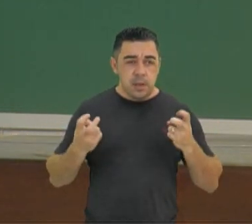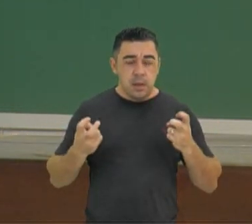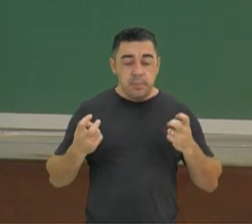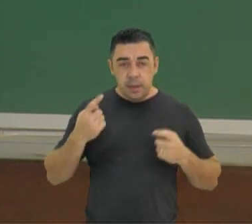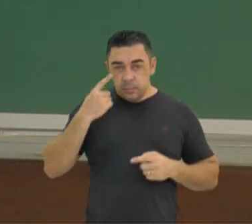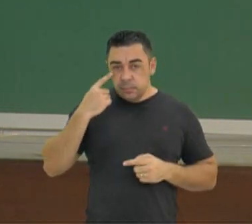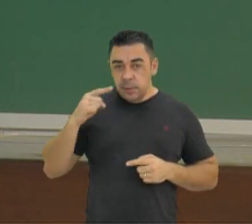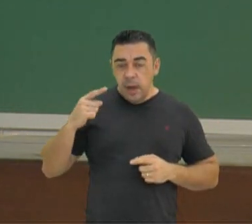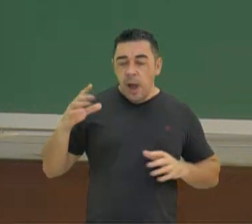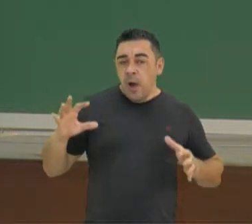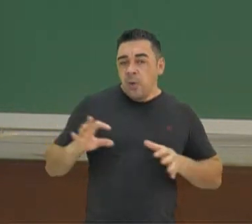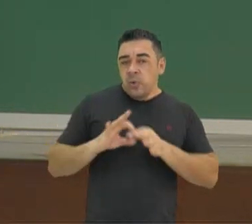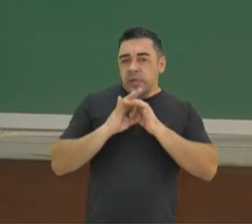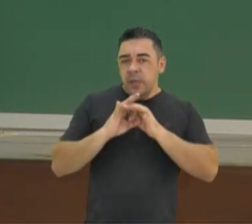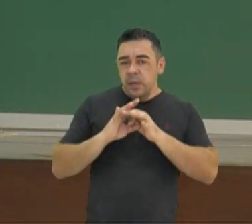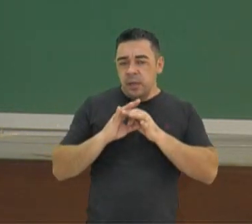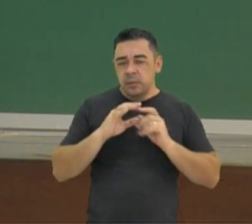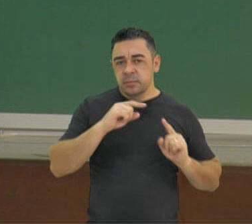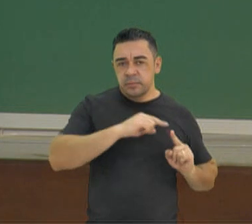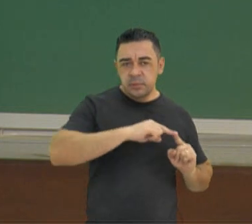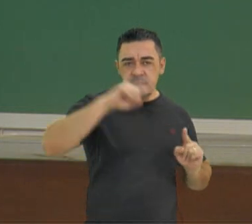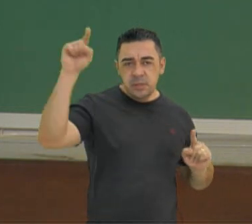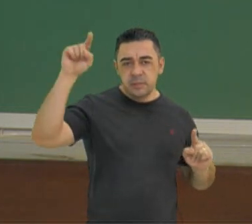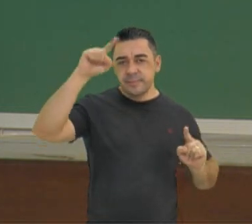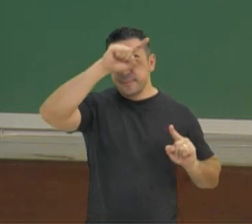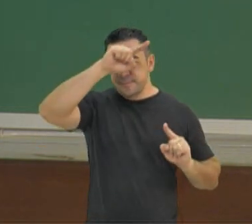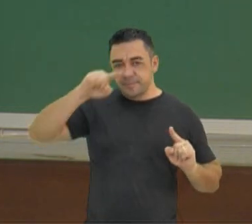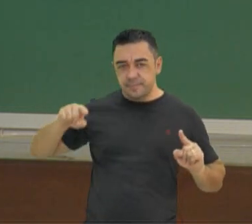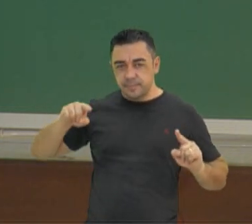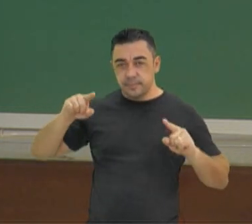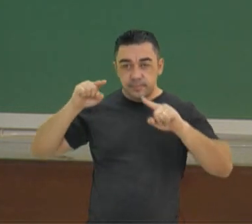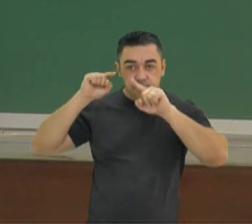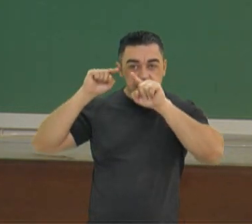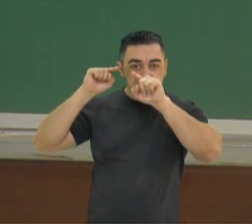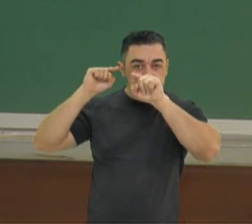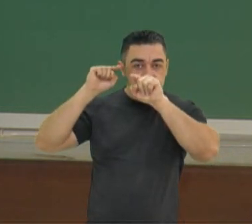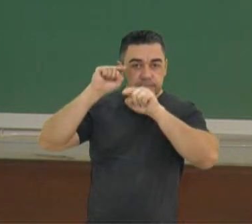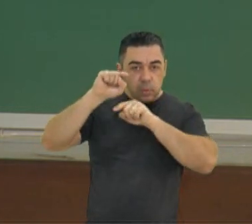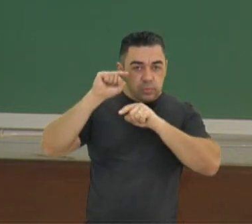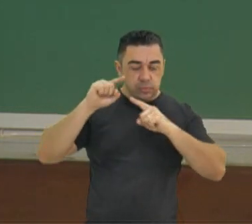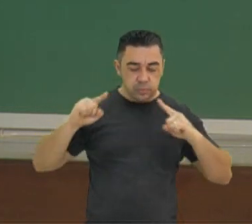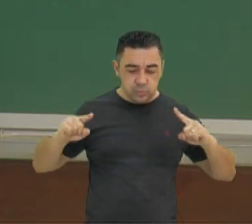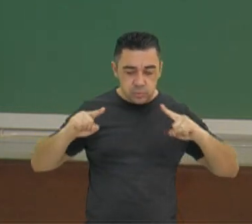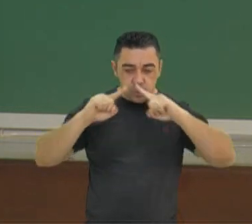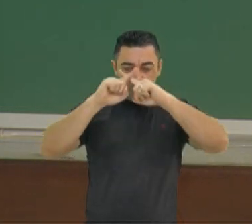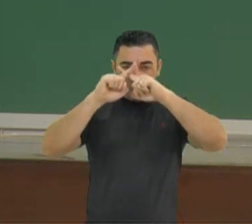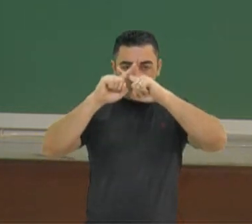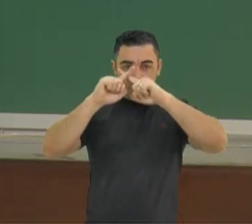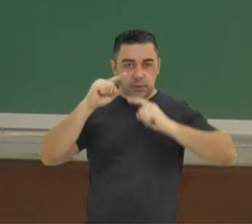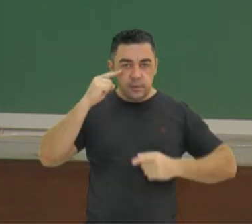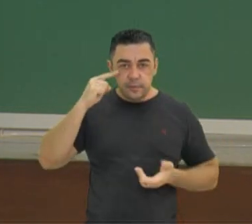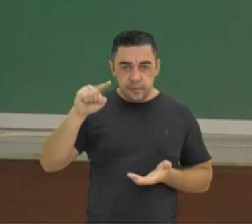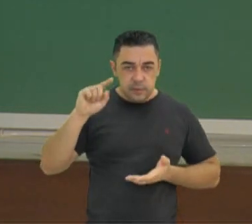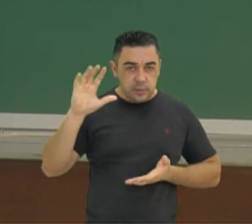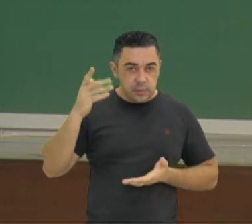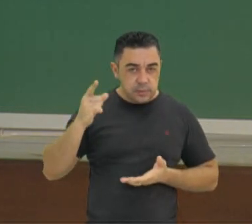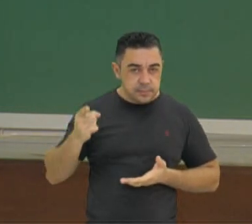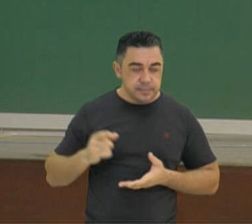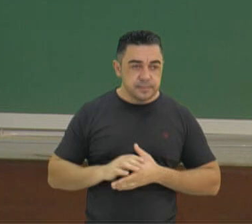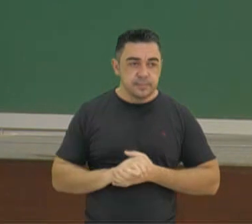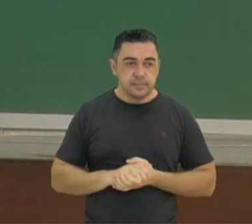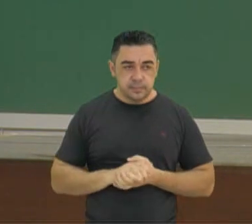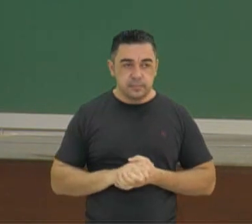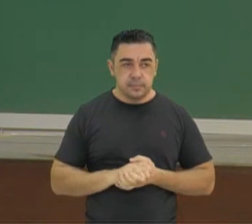que eu vou estar juntando, olha, no mesmo plano cartesiano, tanto a função A quanto a função B. E olha o que vai acontecer aqui quando eu